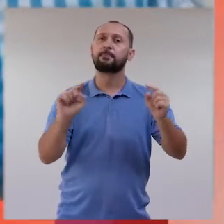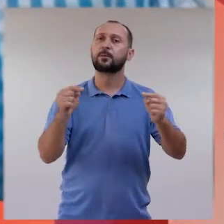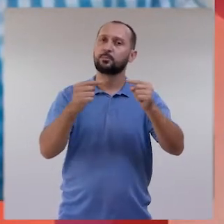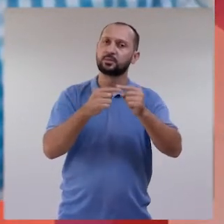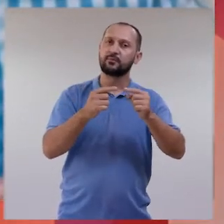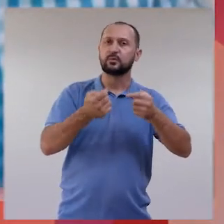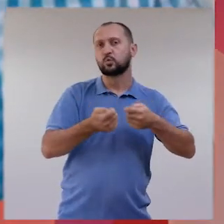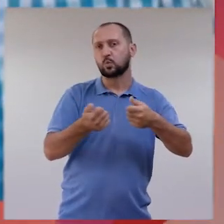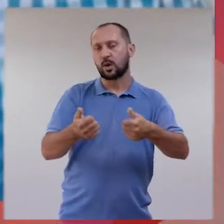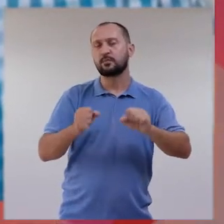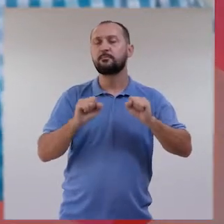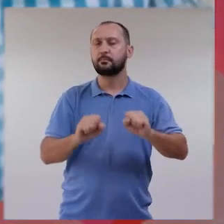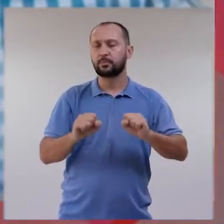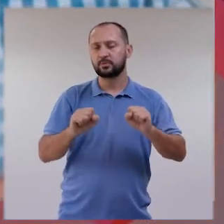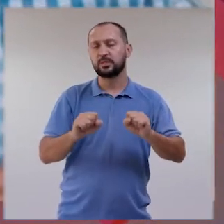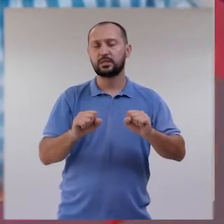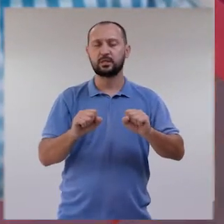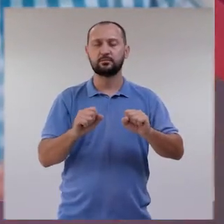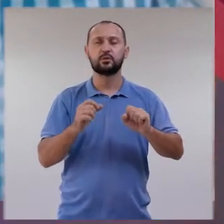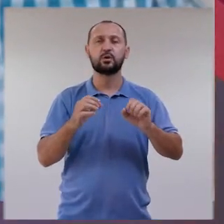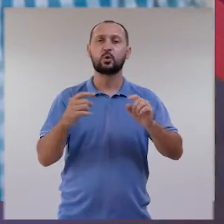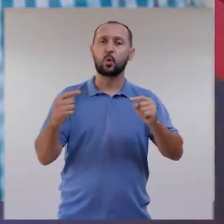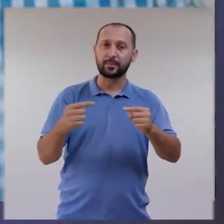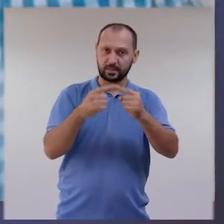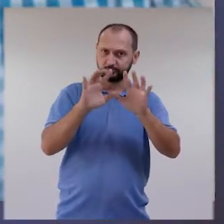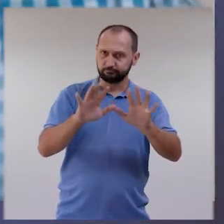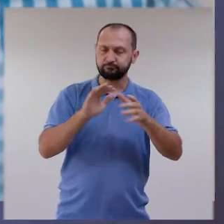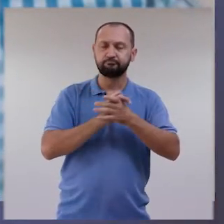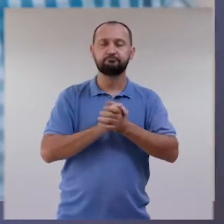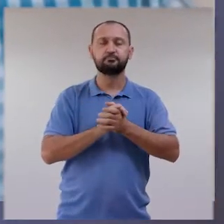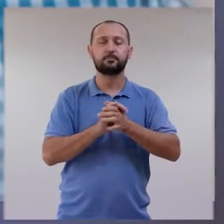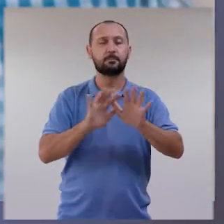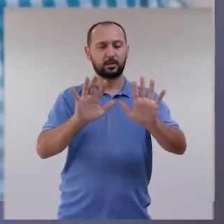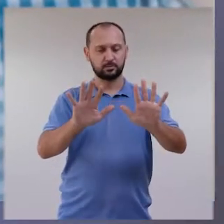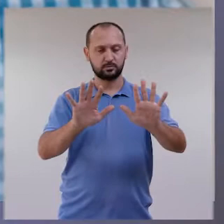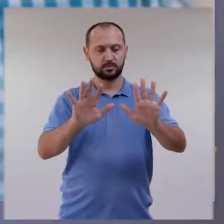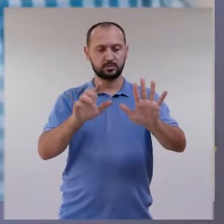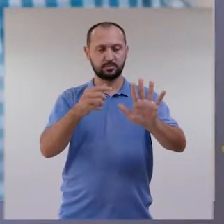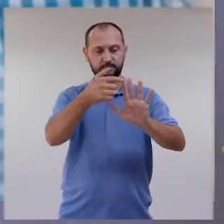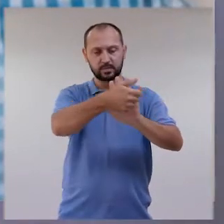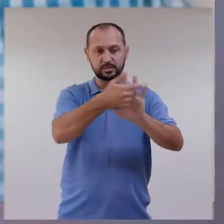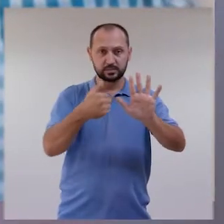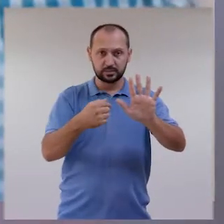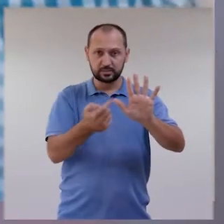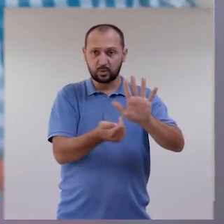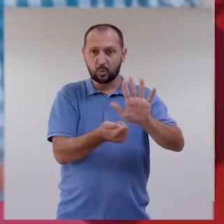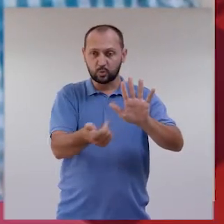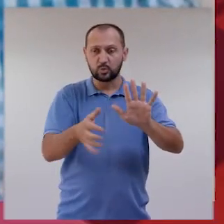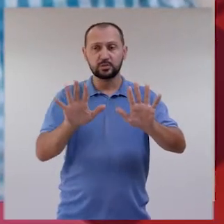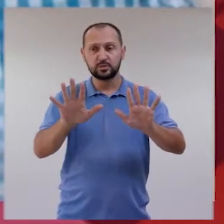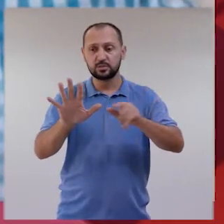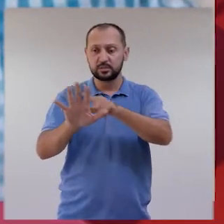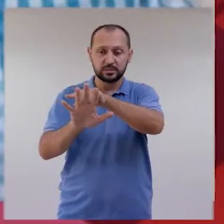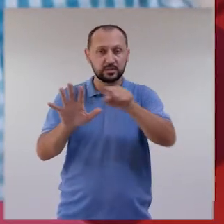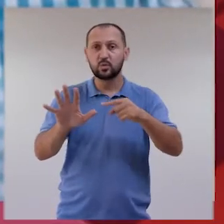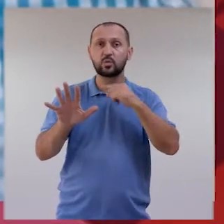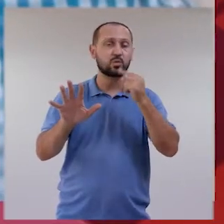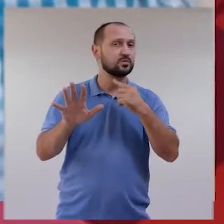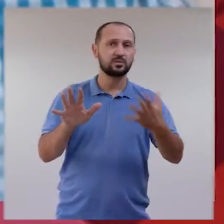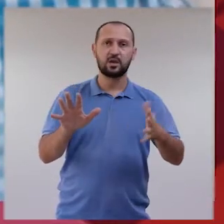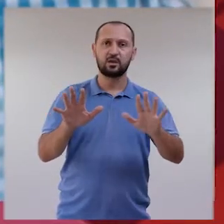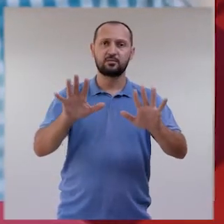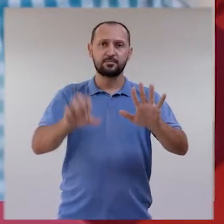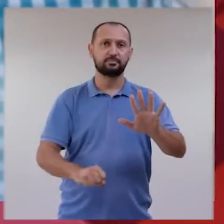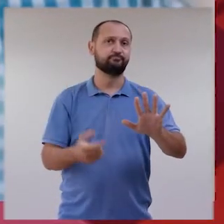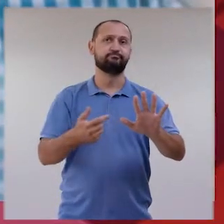seriam possíveis doadores, vamos dizer, doadores viáveis, a 5 doa e 5 não doa.